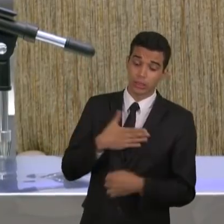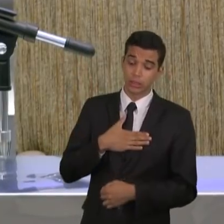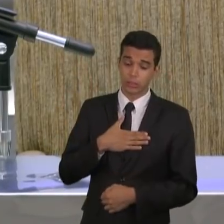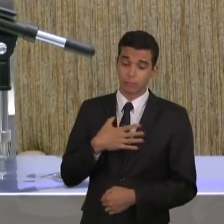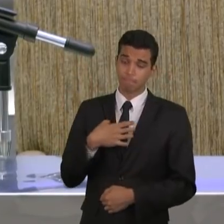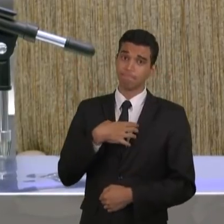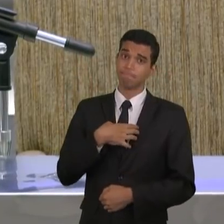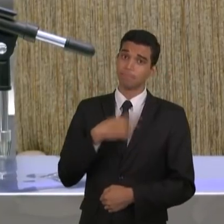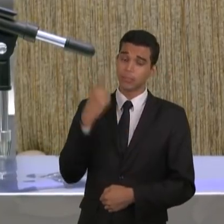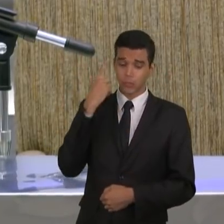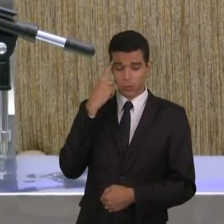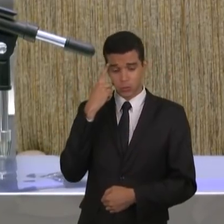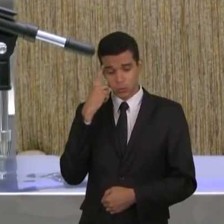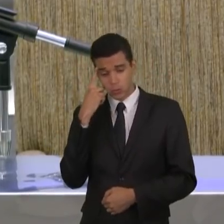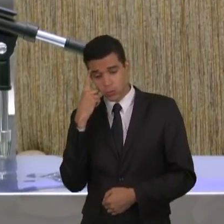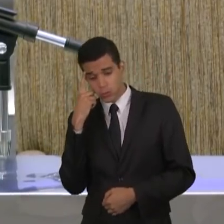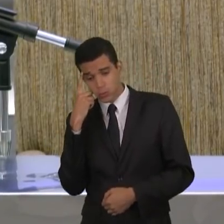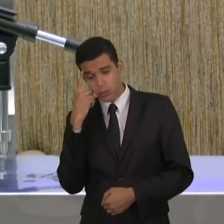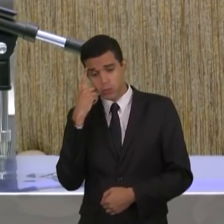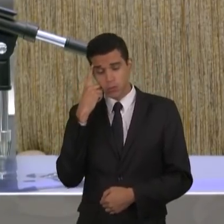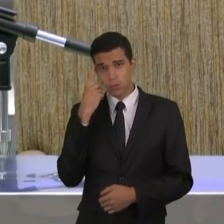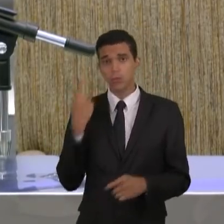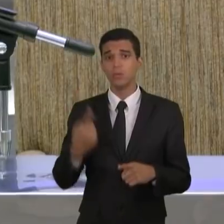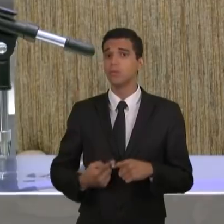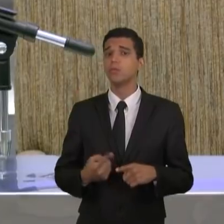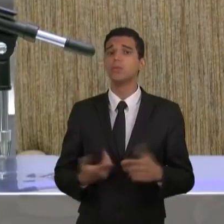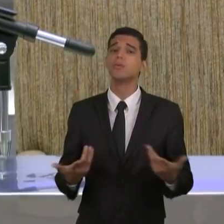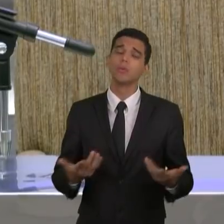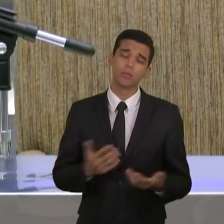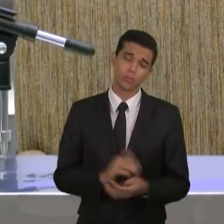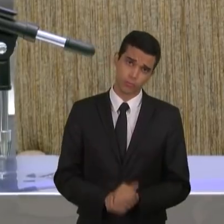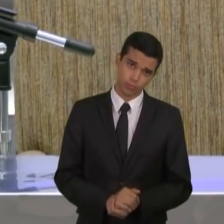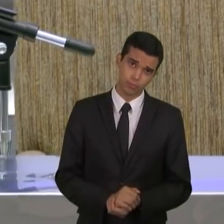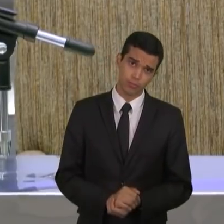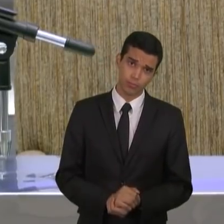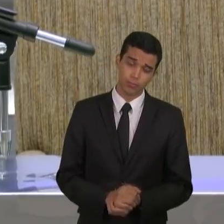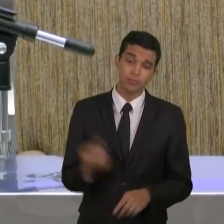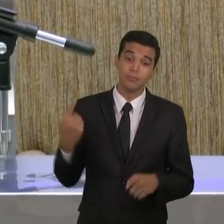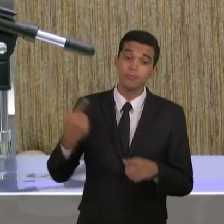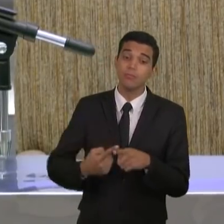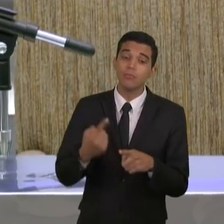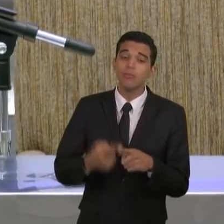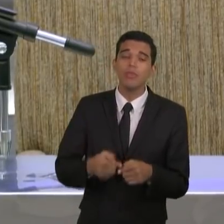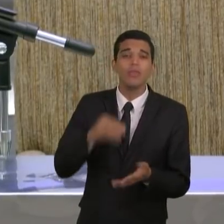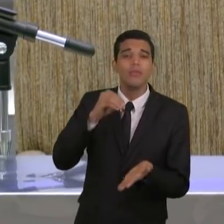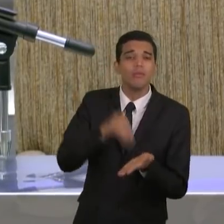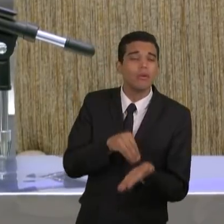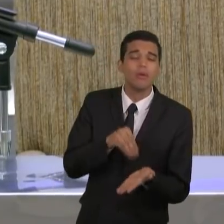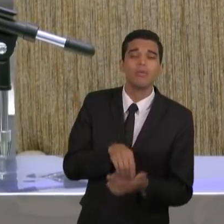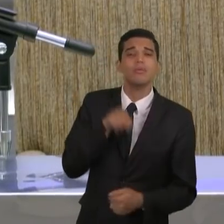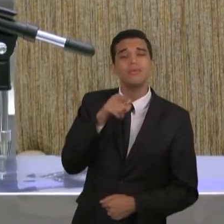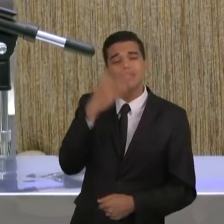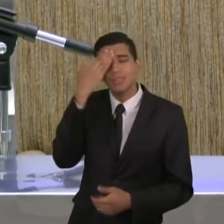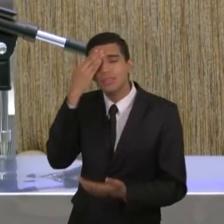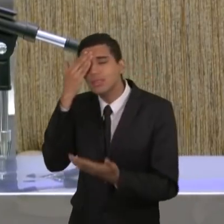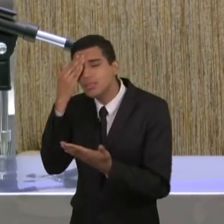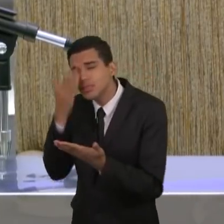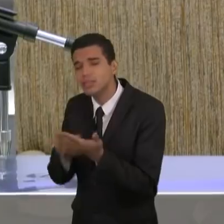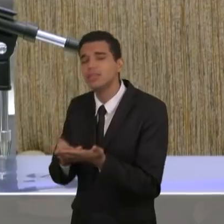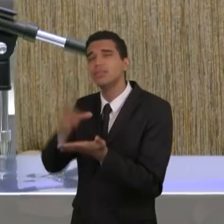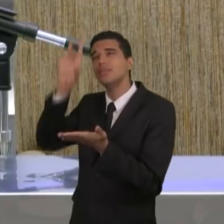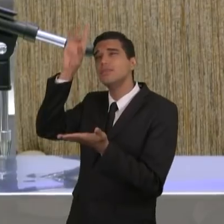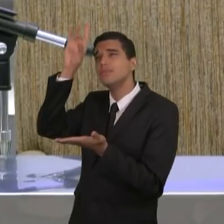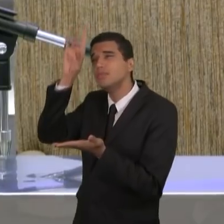em qual o vento que está soprando que está impedindo você de crê plenamente na ação de Deus